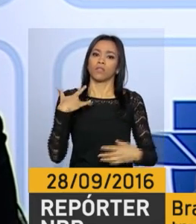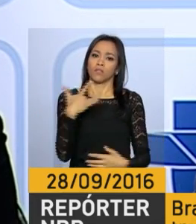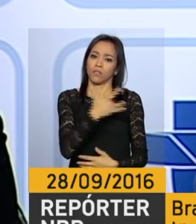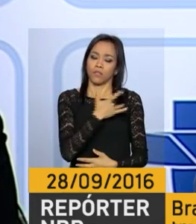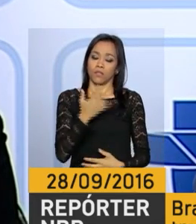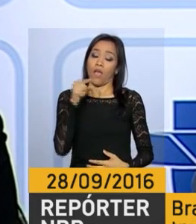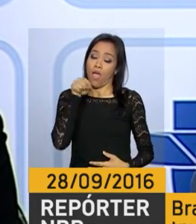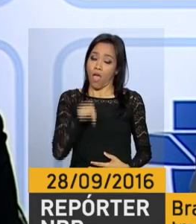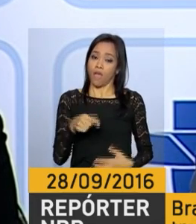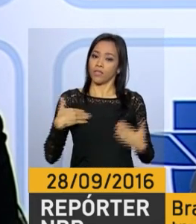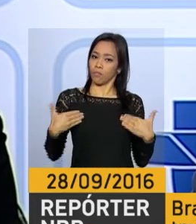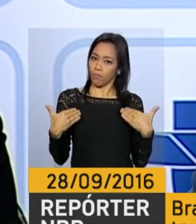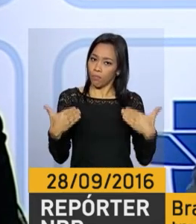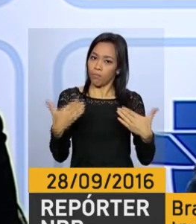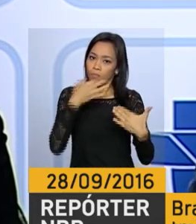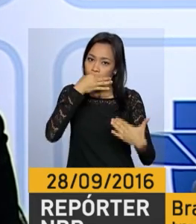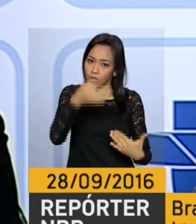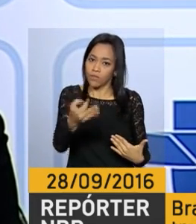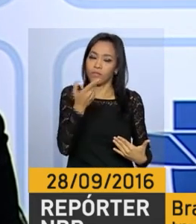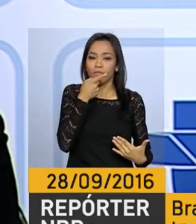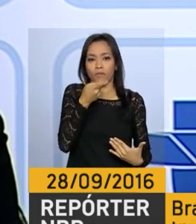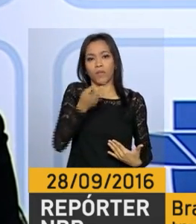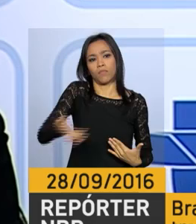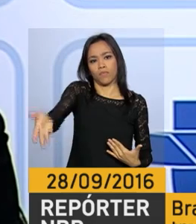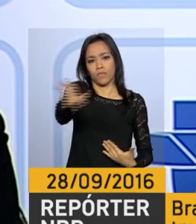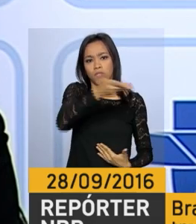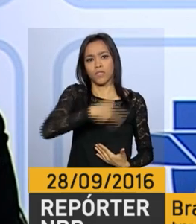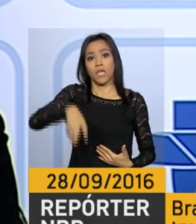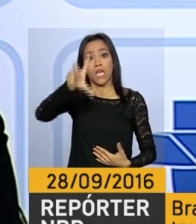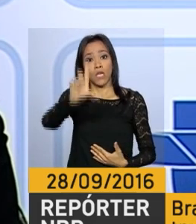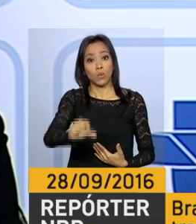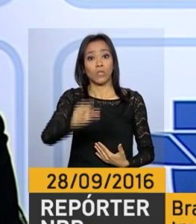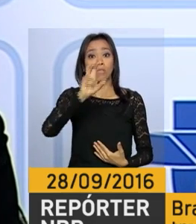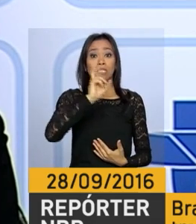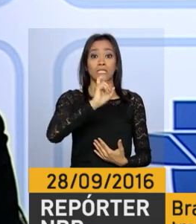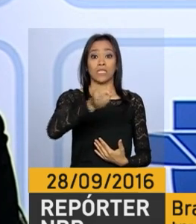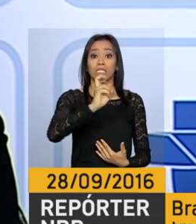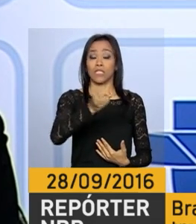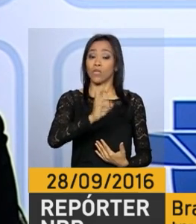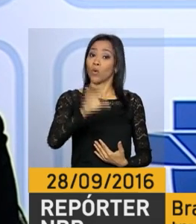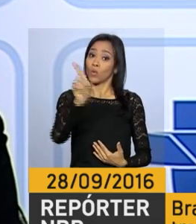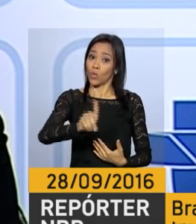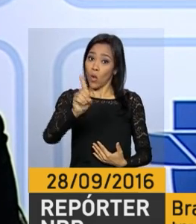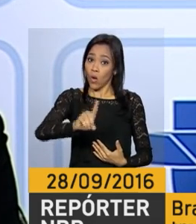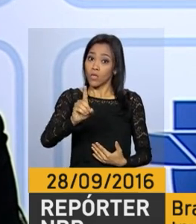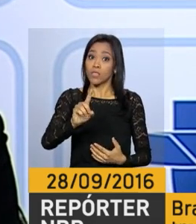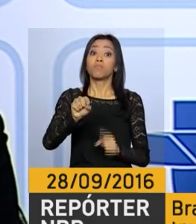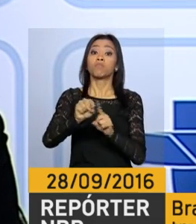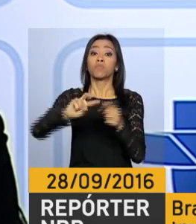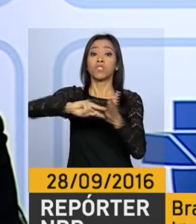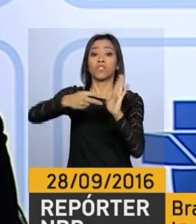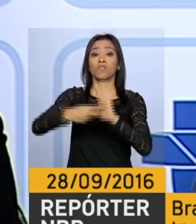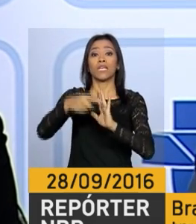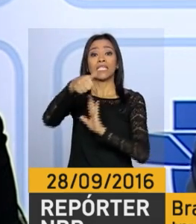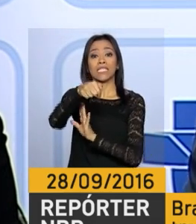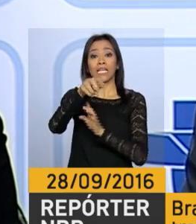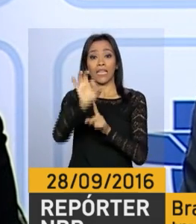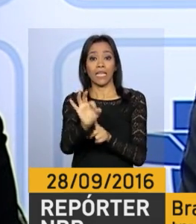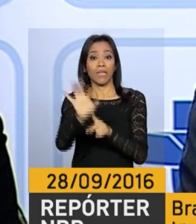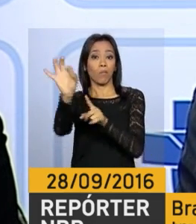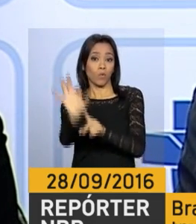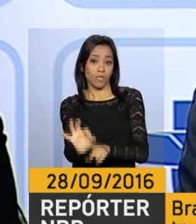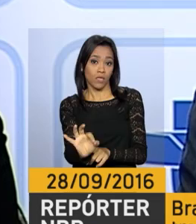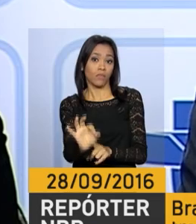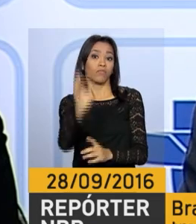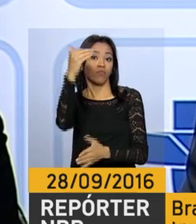gostaria de deixar para vocês uma redução de 5 dólares de 10 para us 50 e 70% de desconto no produto